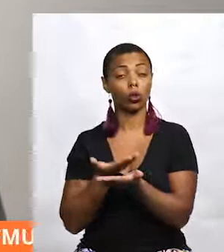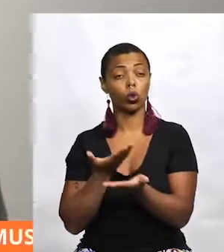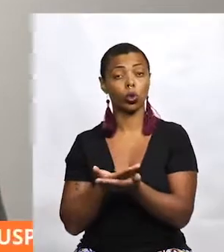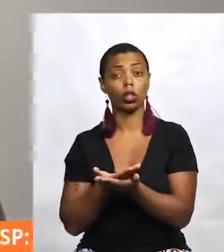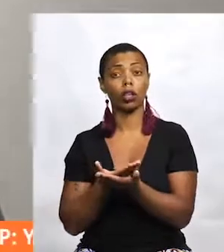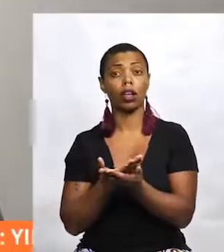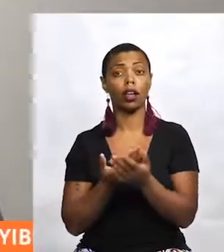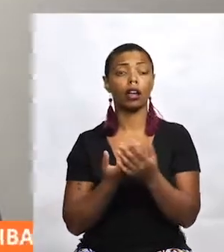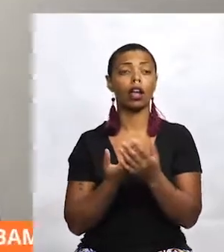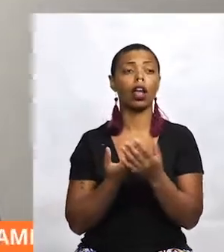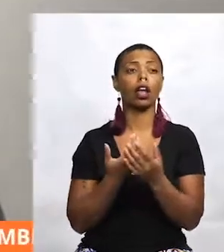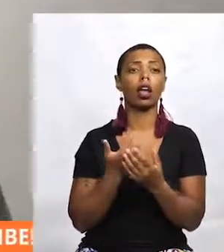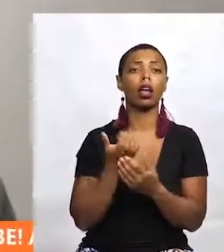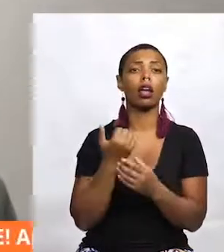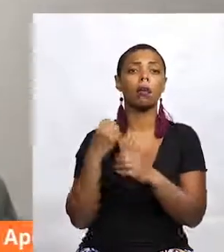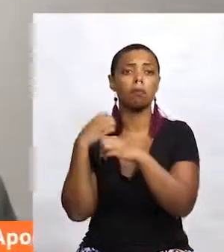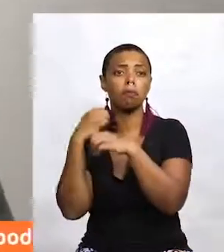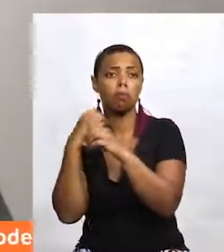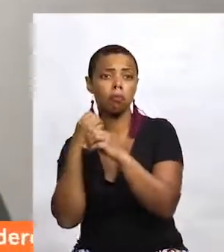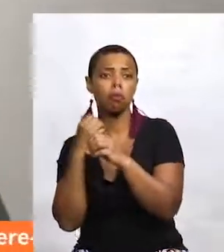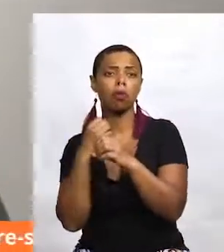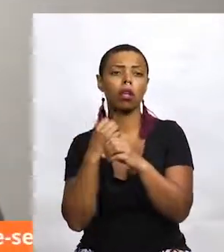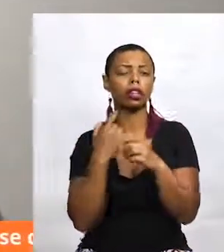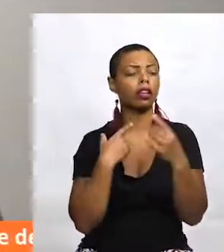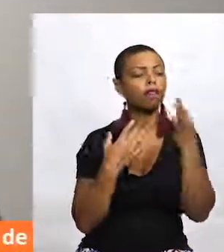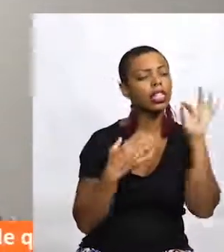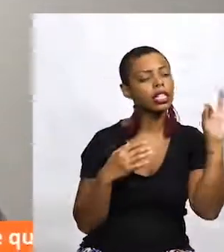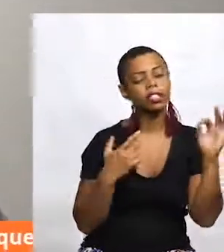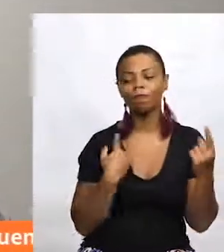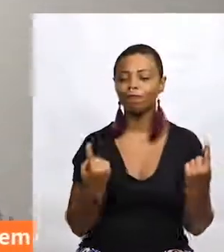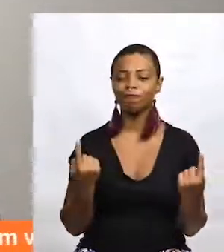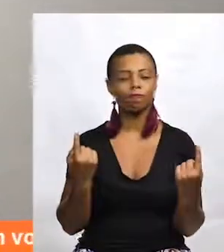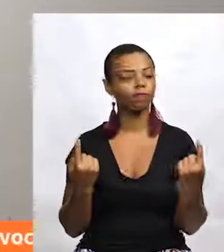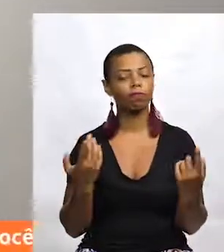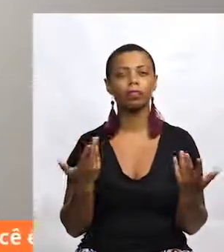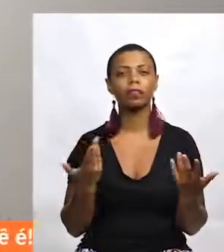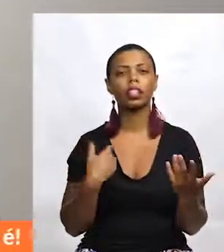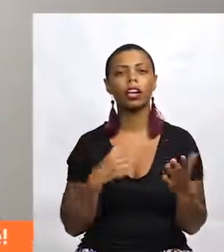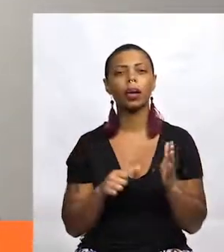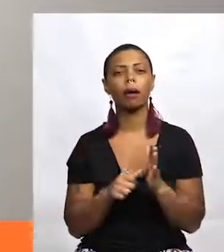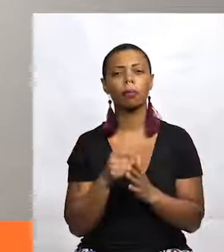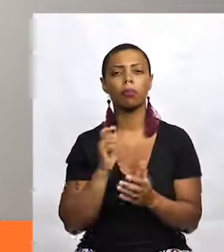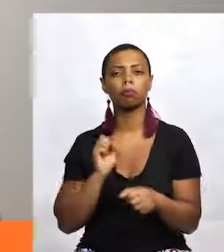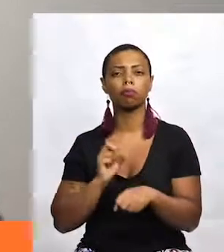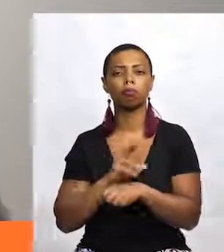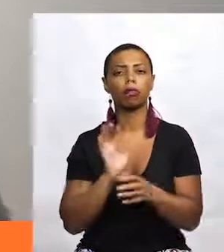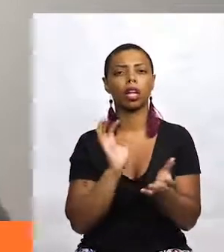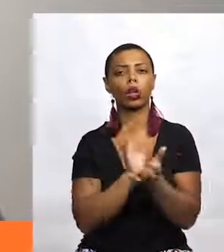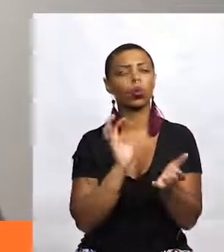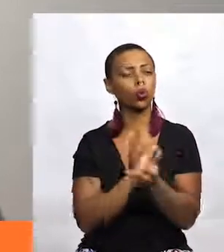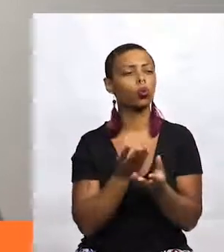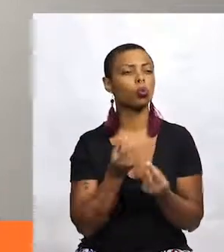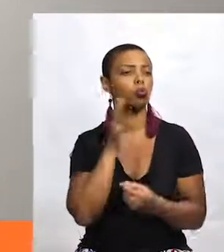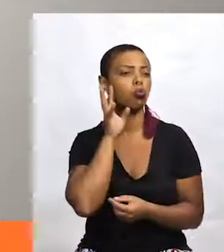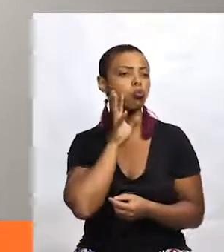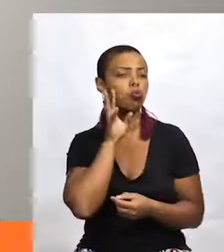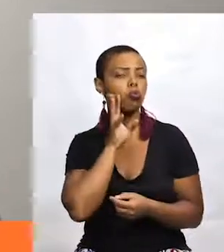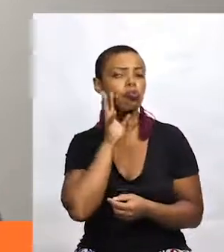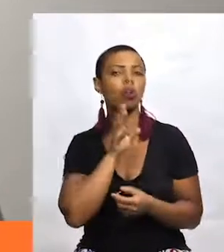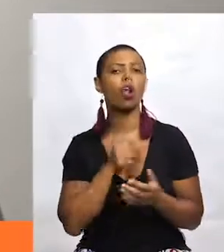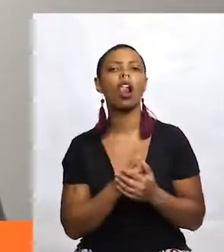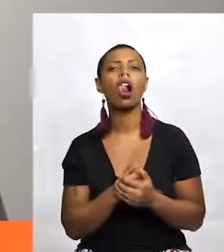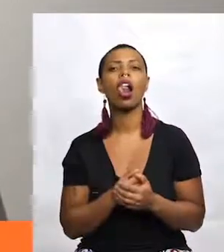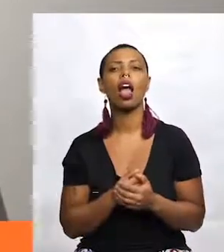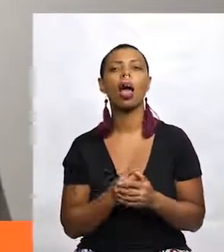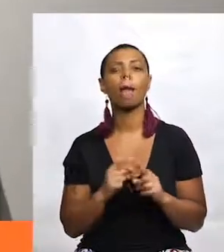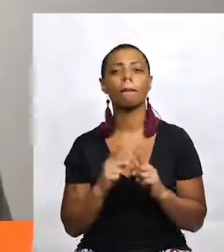tinha física, né? E o curso parecia ser muito interessante. Aí eu ingressei, foi a primeira turma, foi uma turma muito bacana, foi uma turma que, mesmo